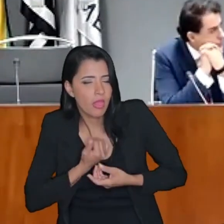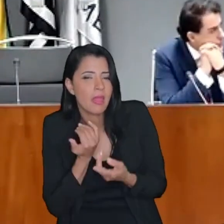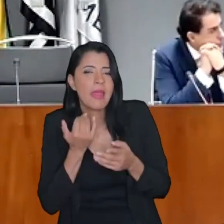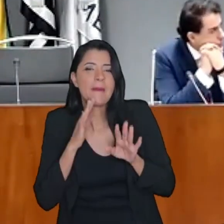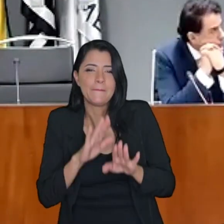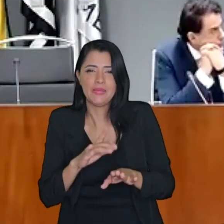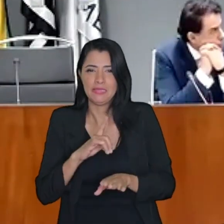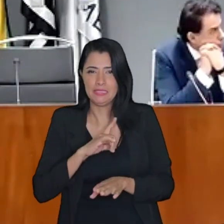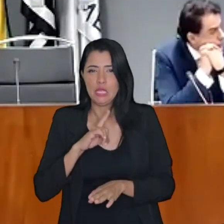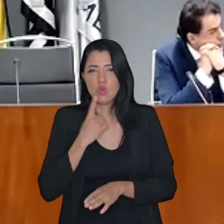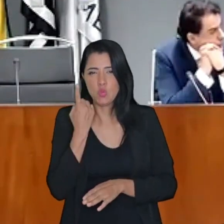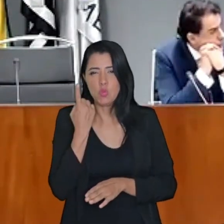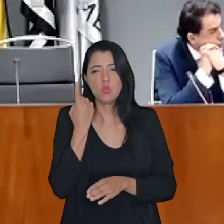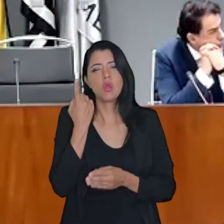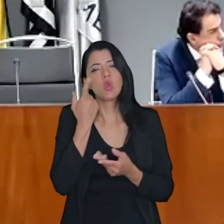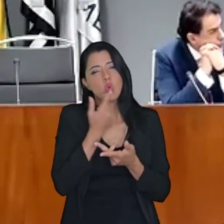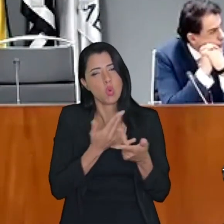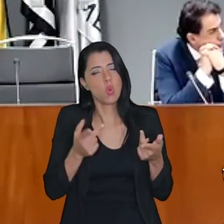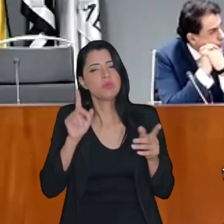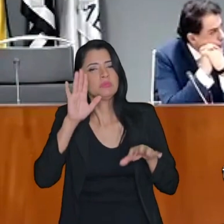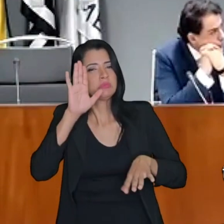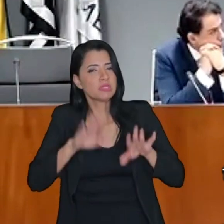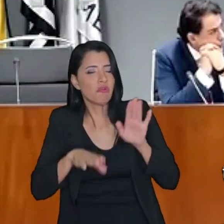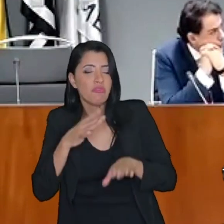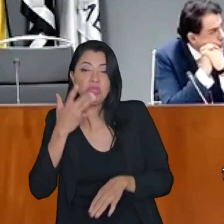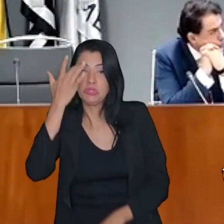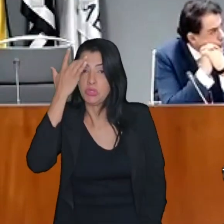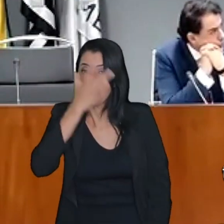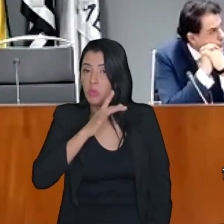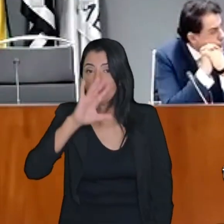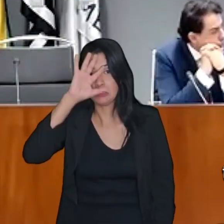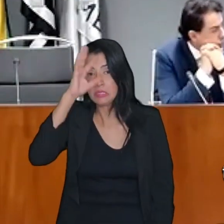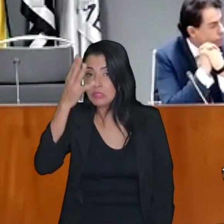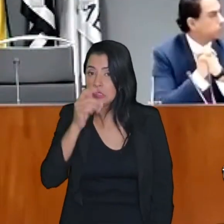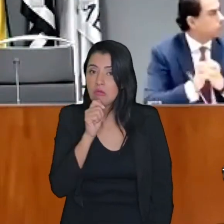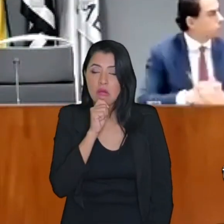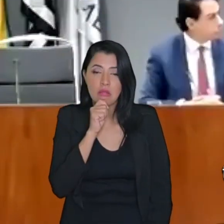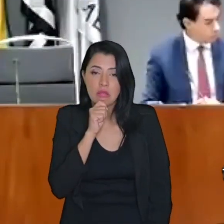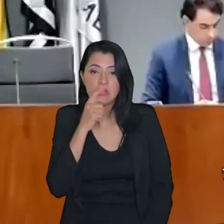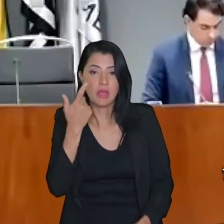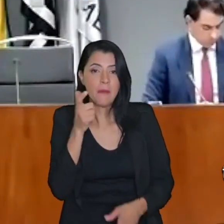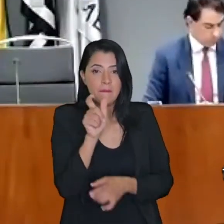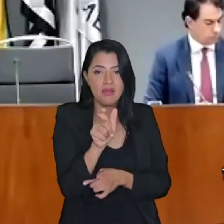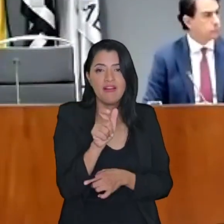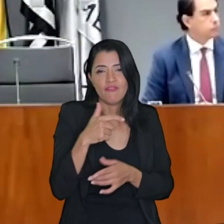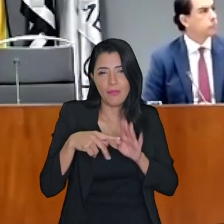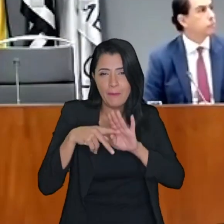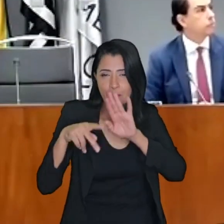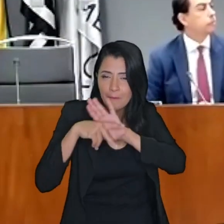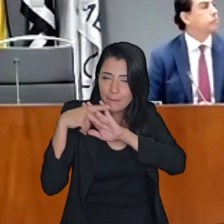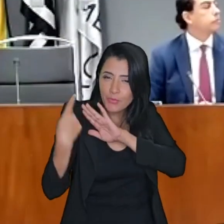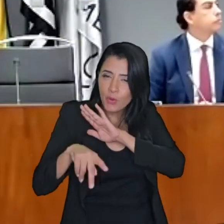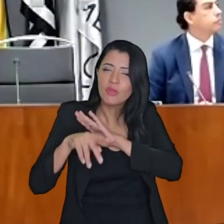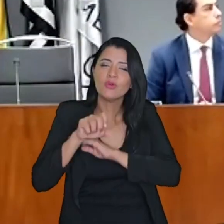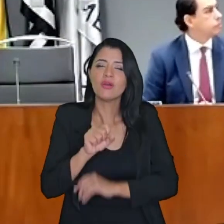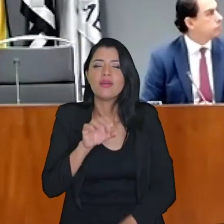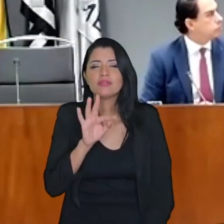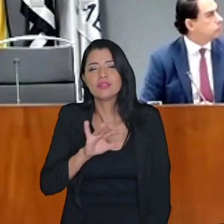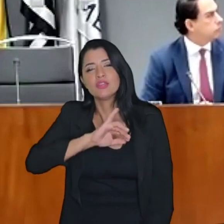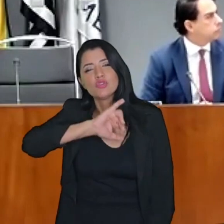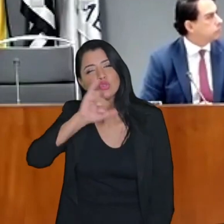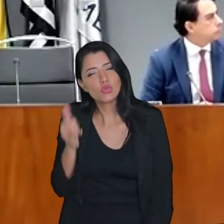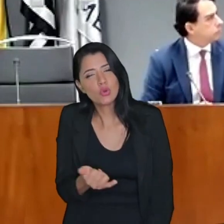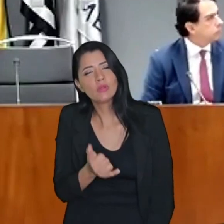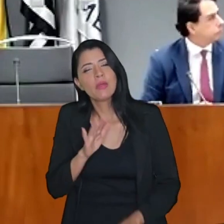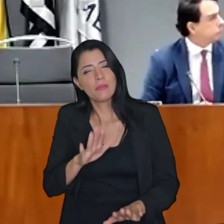eu tenho aqui uma ponderação, e talvez também não conheça essa decisão, o termo dessa decisão da Corte Especial do STJ, mas a mim